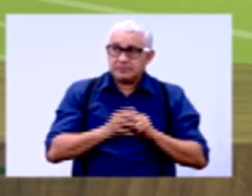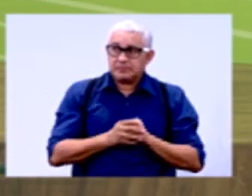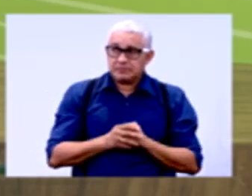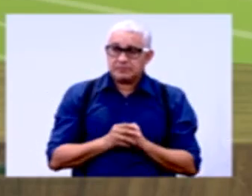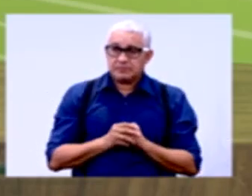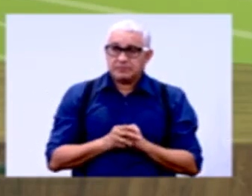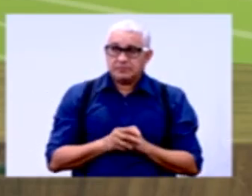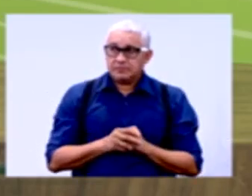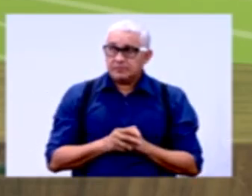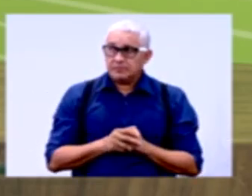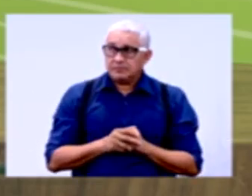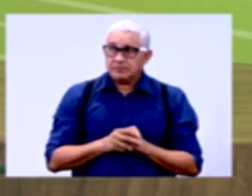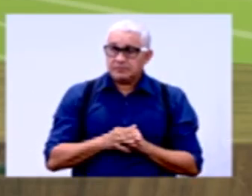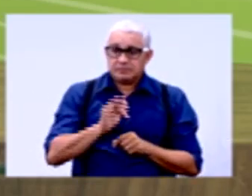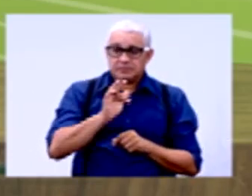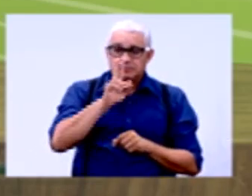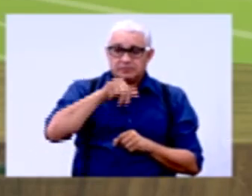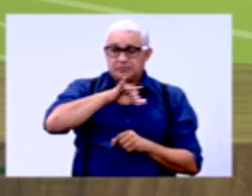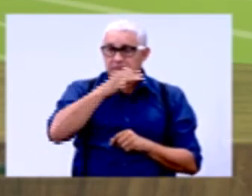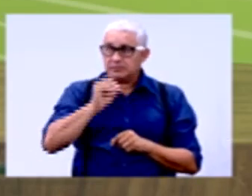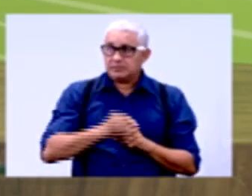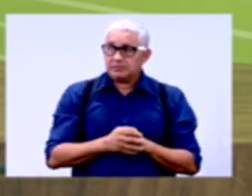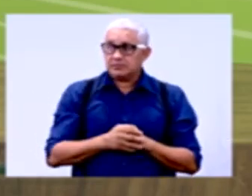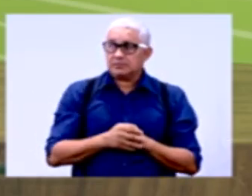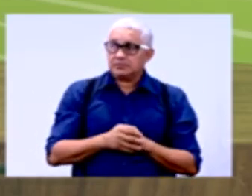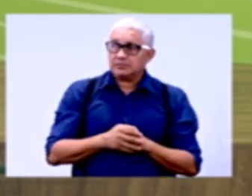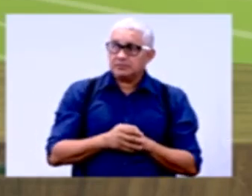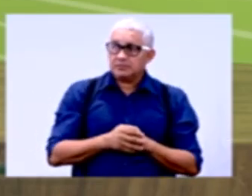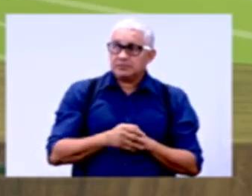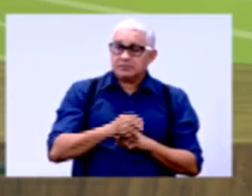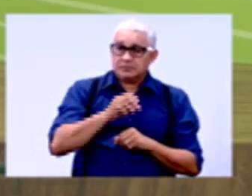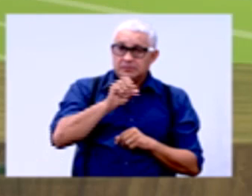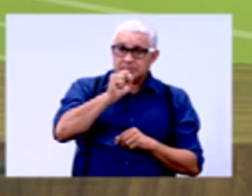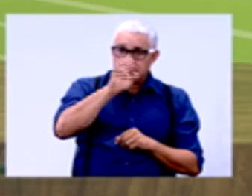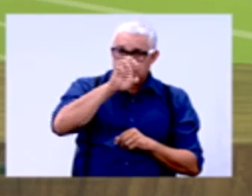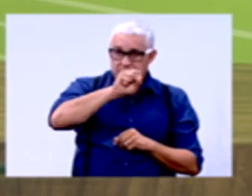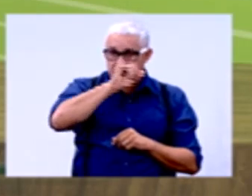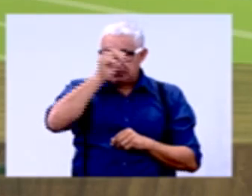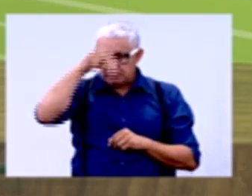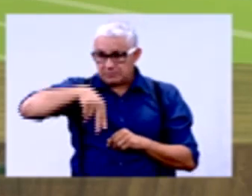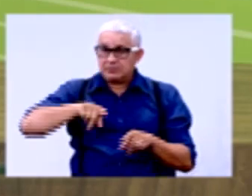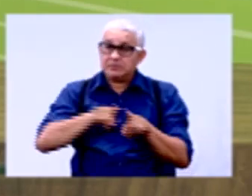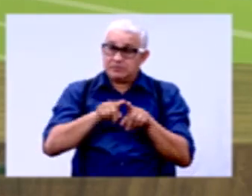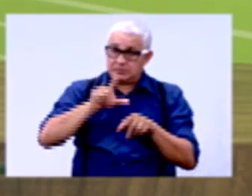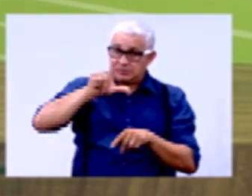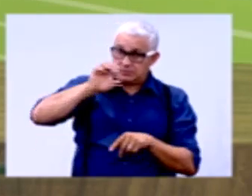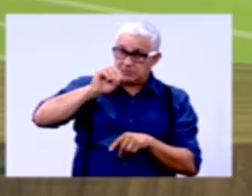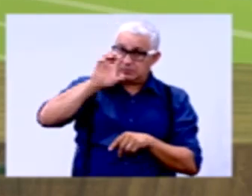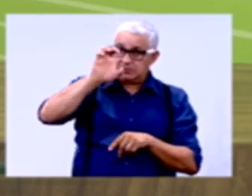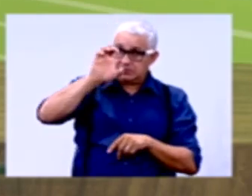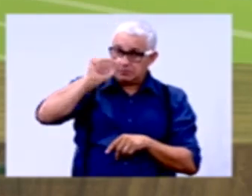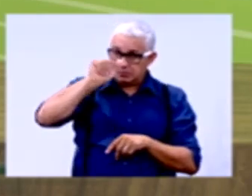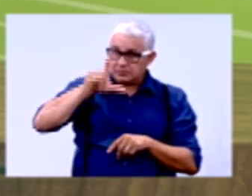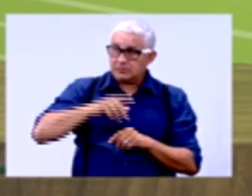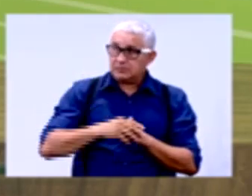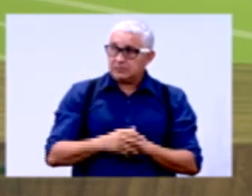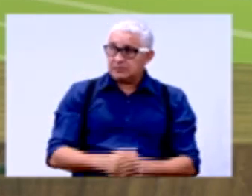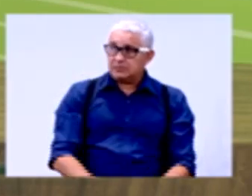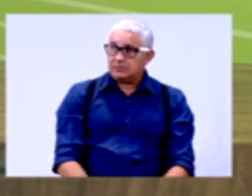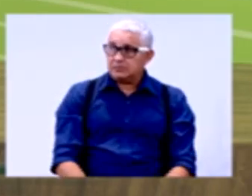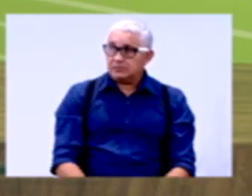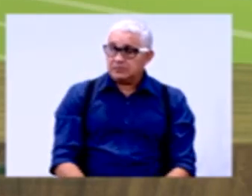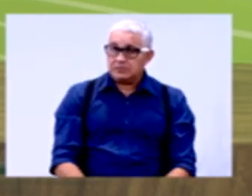das funções associadas tanto ao session quanto ao local, né, ao local.